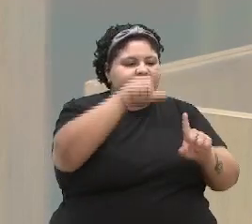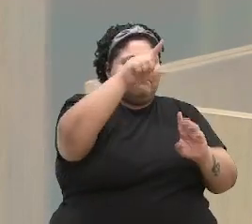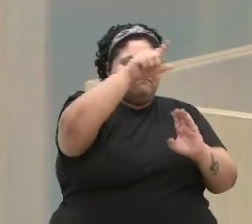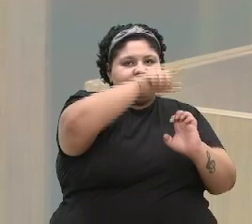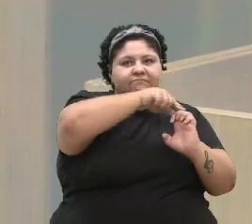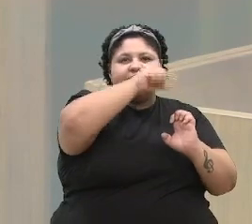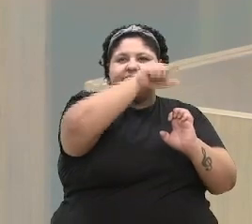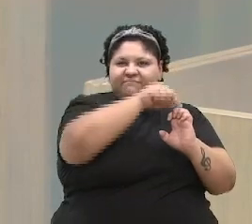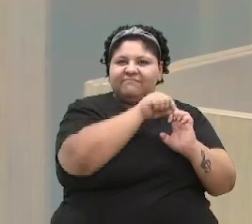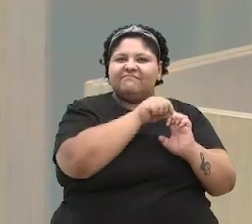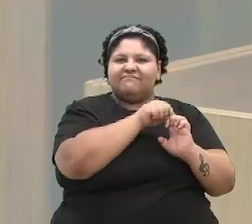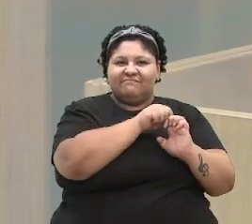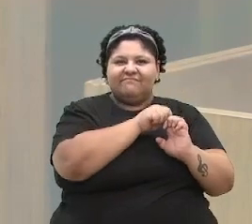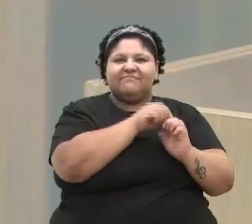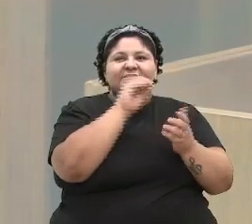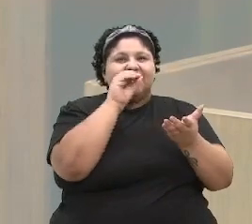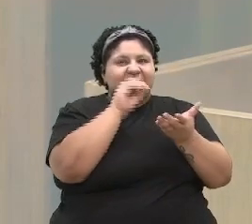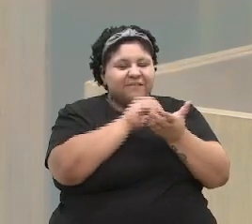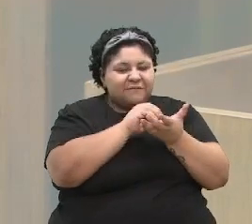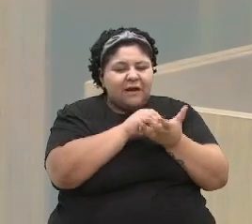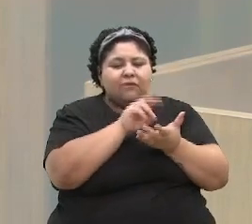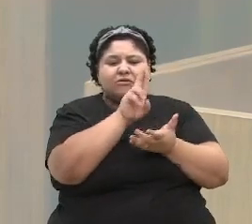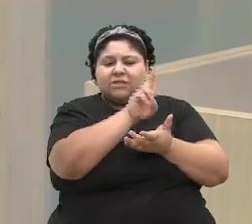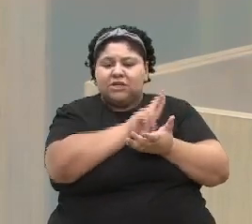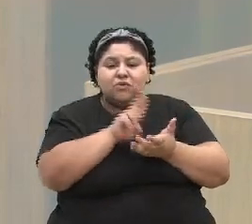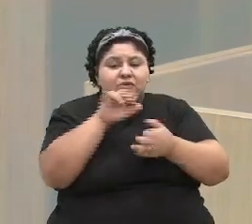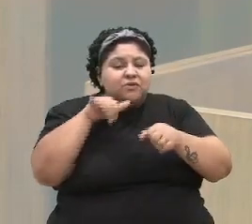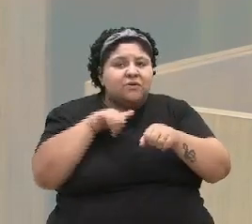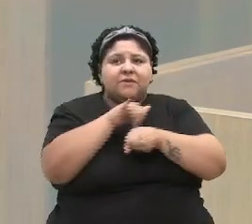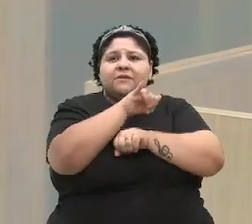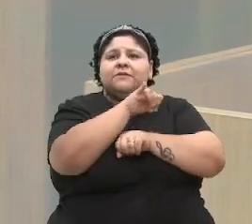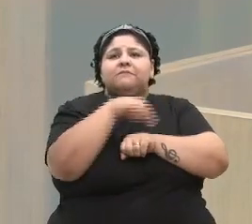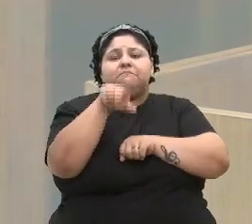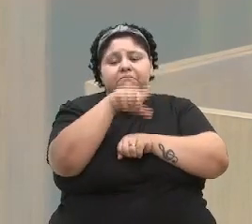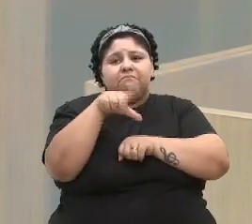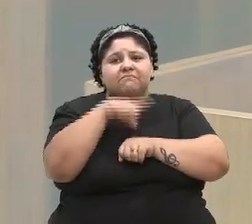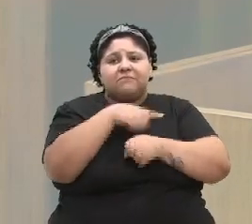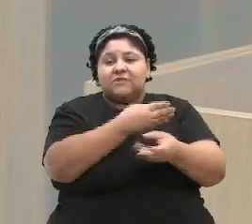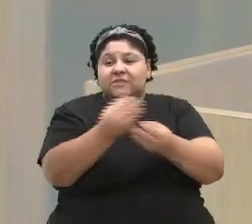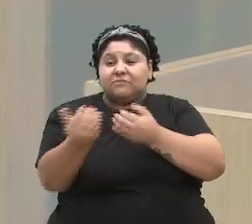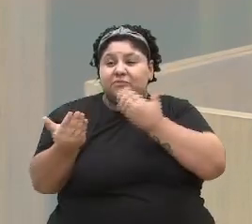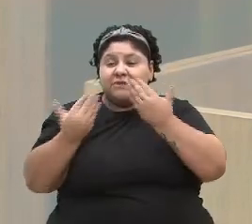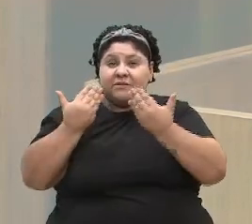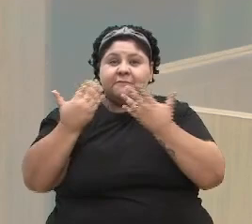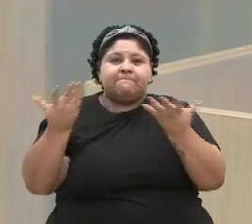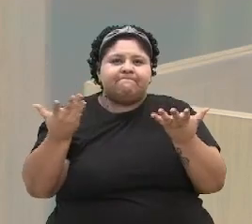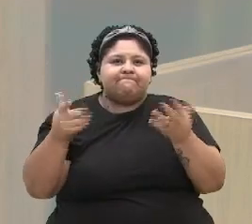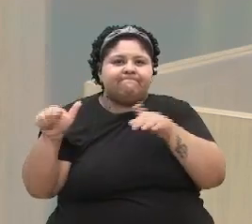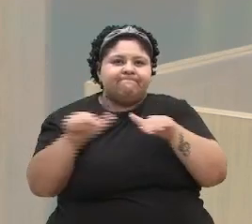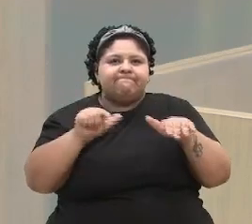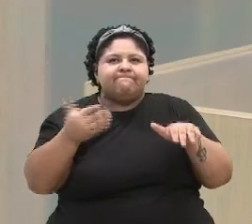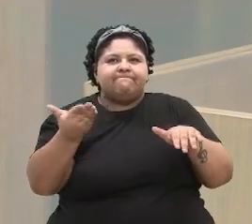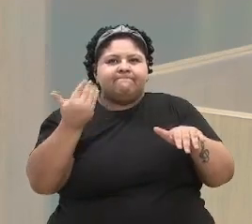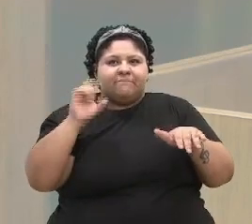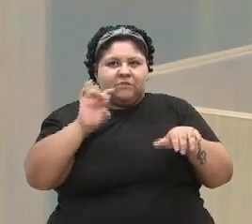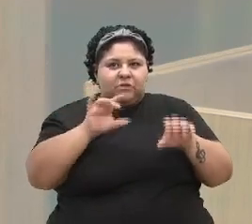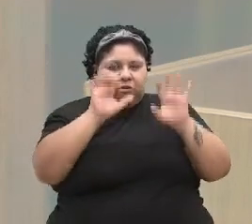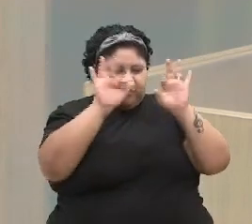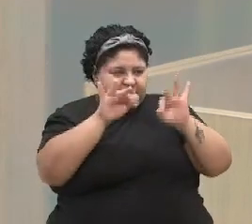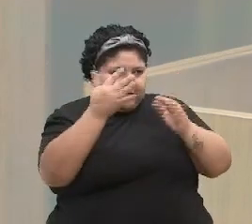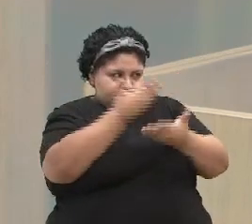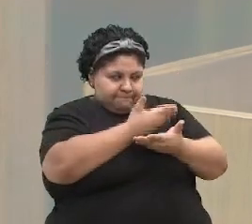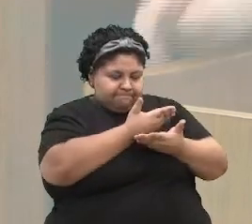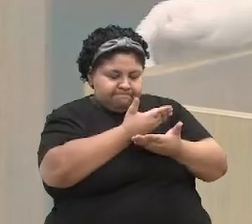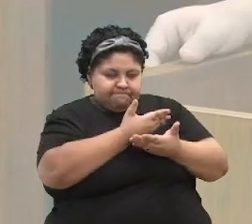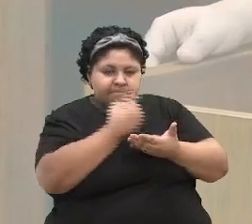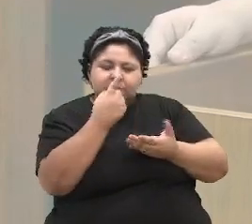que tanto carece e usa esse aeroporto de Caxias do Sul, e nós temos muitas dúvidas. Semana passada, só para concluir, senhor presidente,